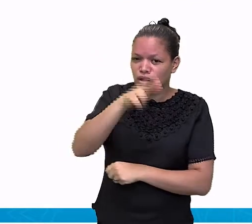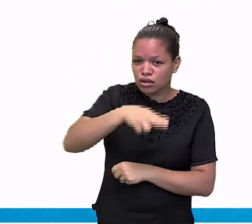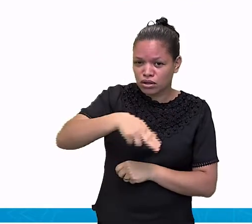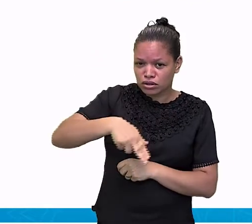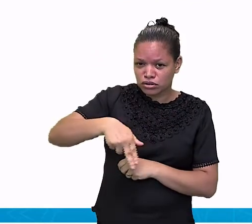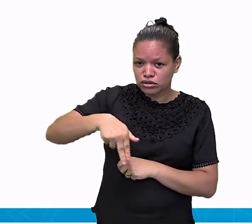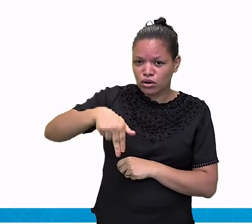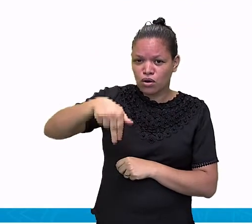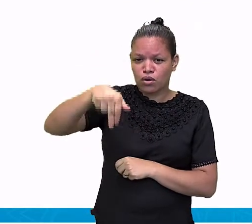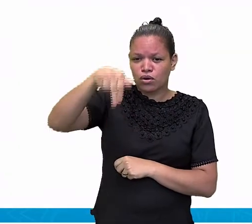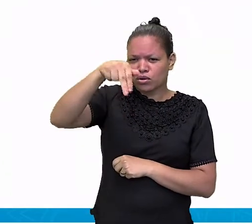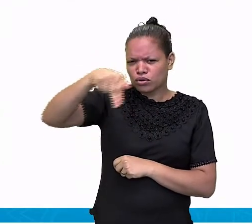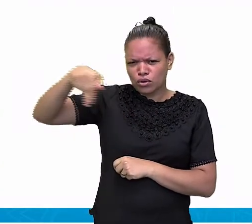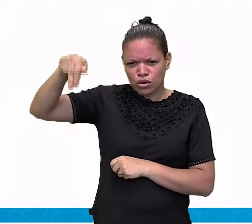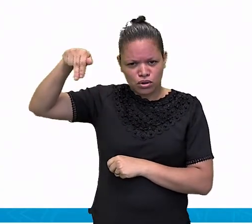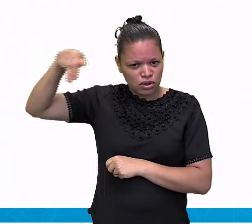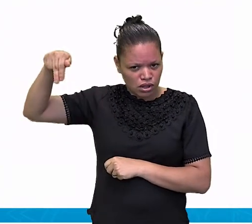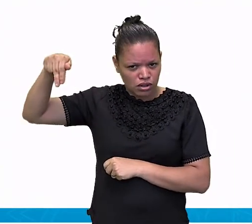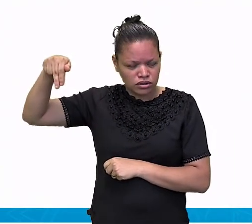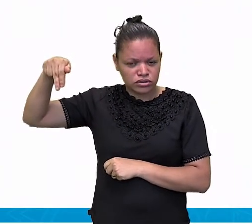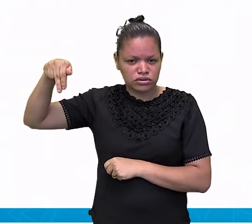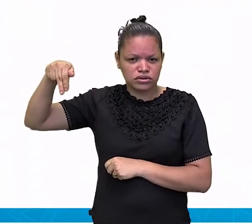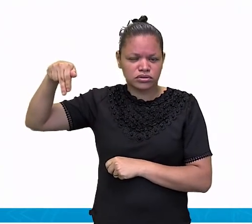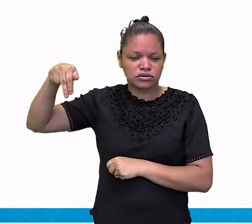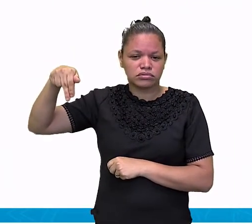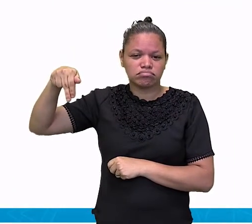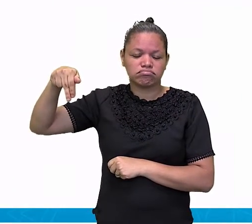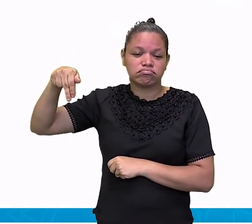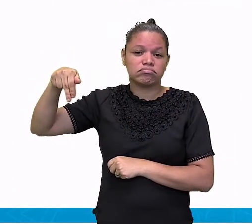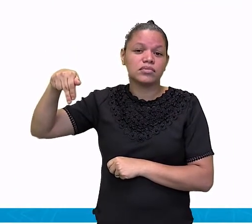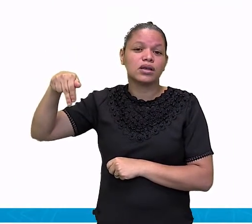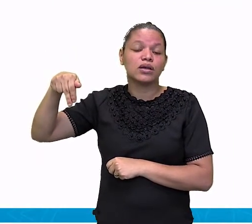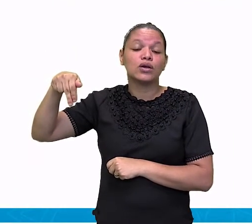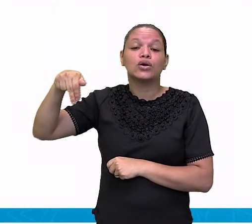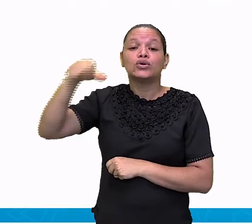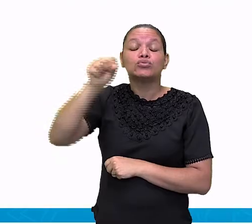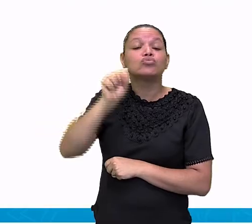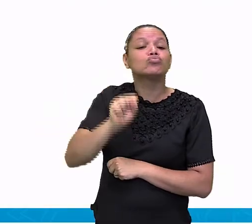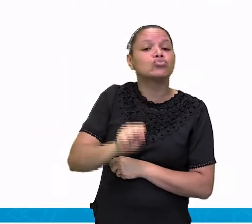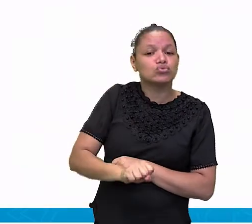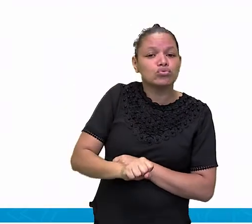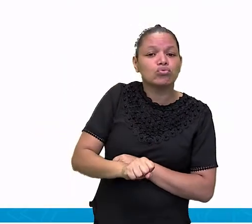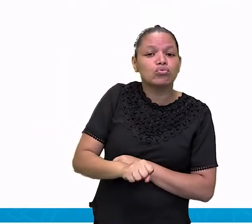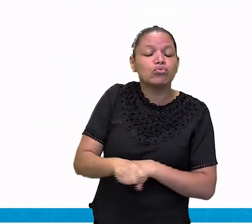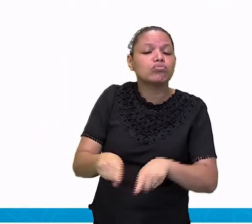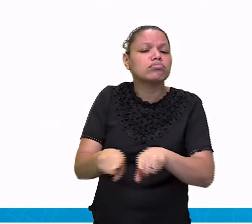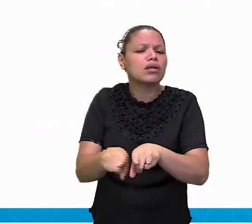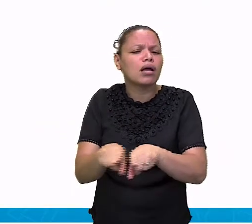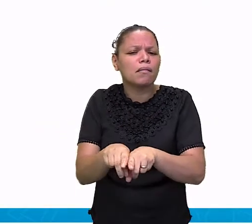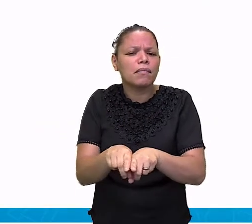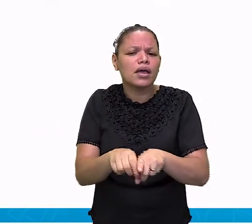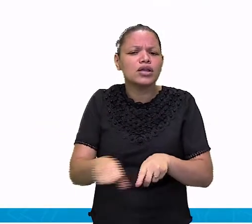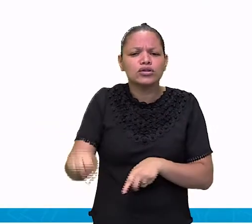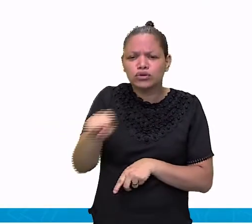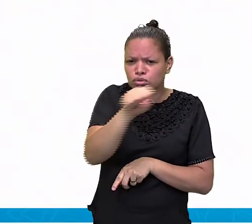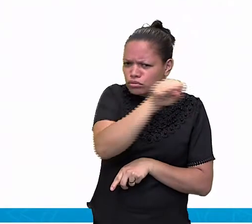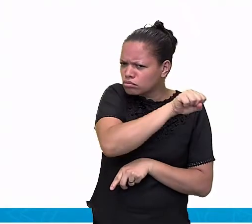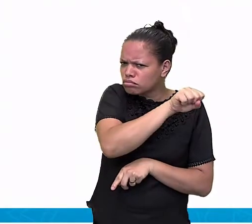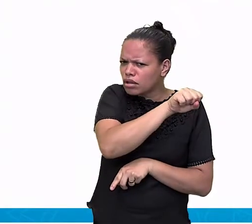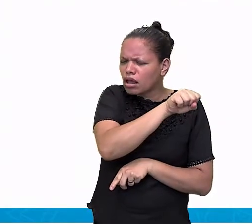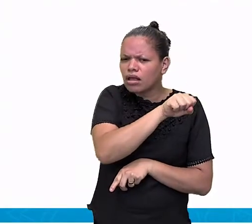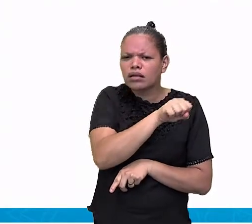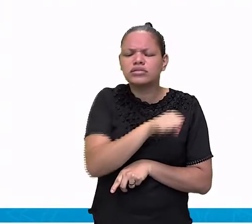Sul, são o quê? A parte mais escura, ou seja, aqui na tabela fala que é a